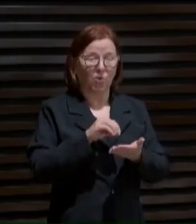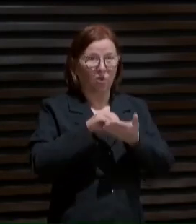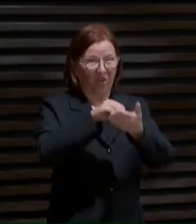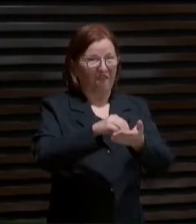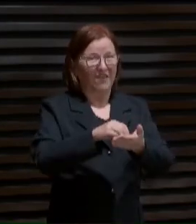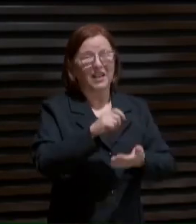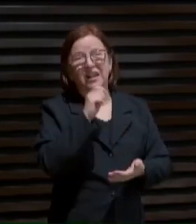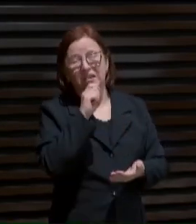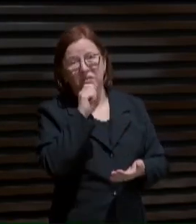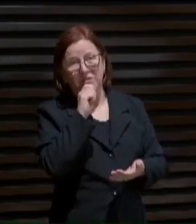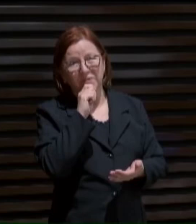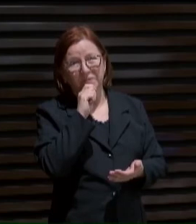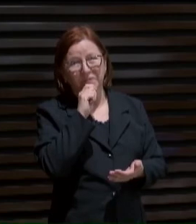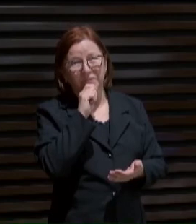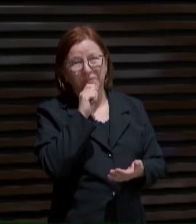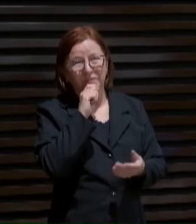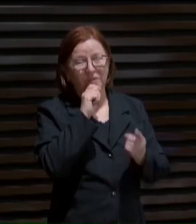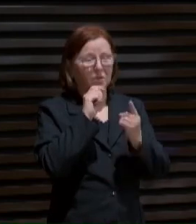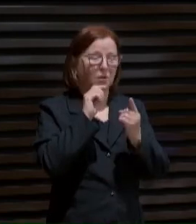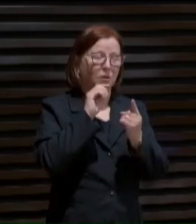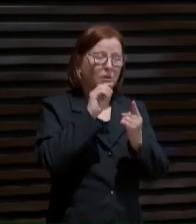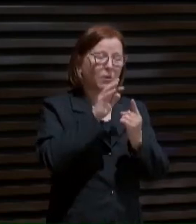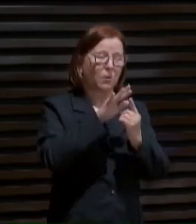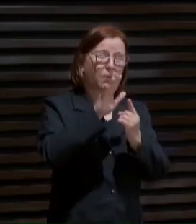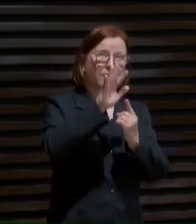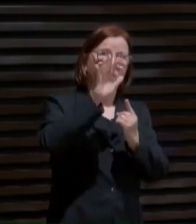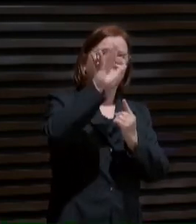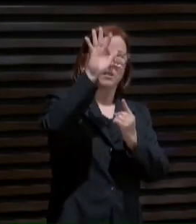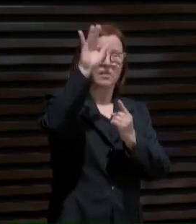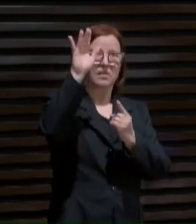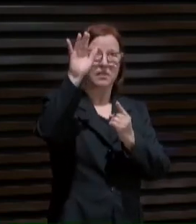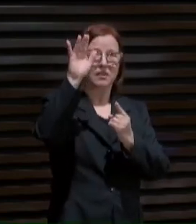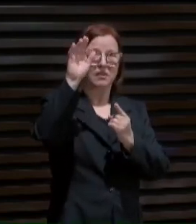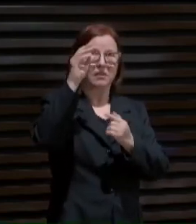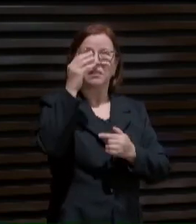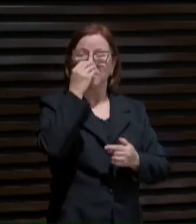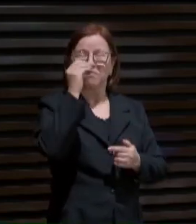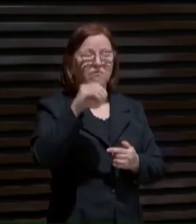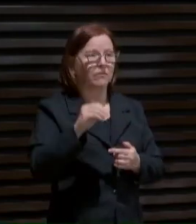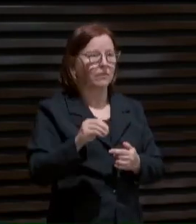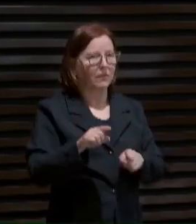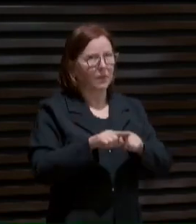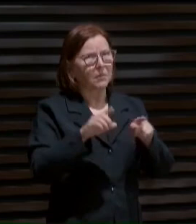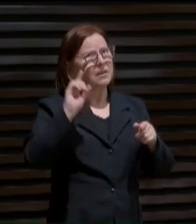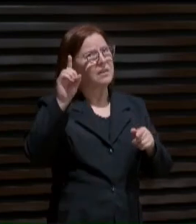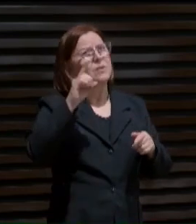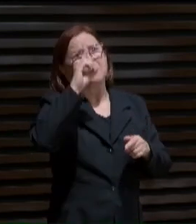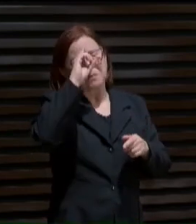incenso é para mim abominação mas Deus não mandou queimar o incenso o que que ele está dizendo que é